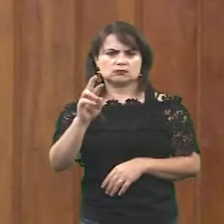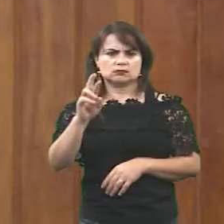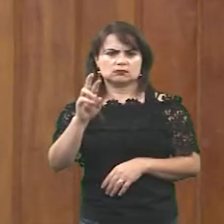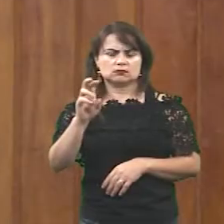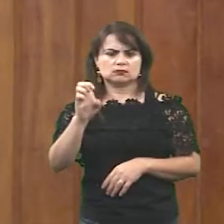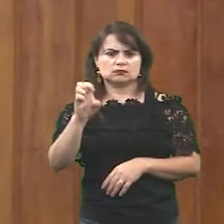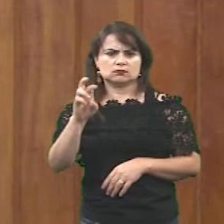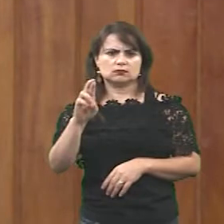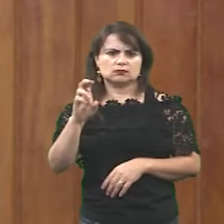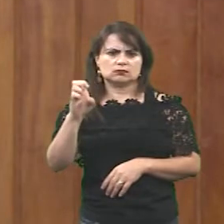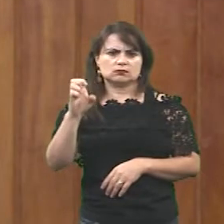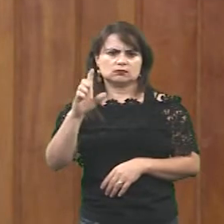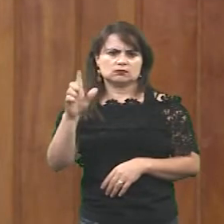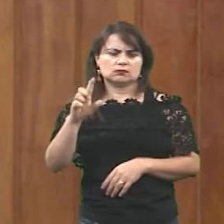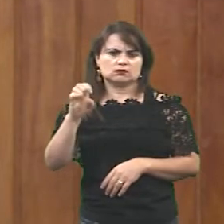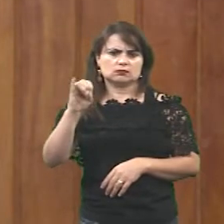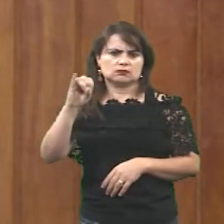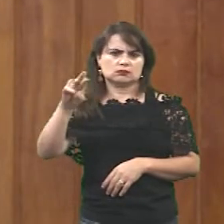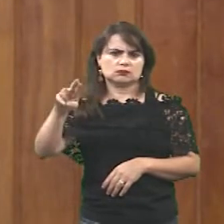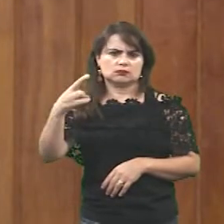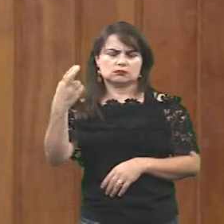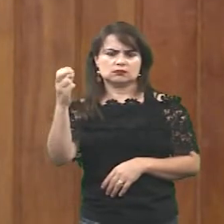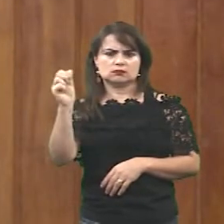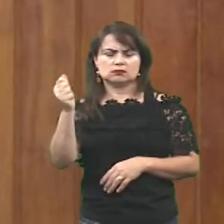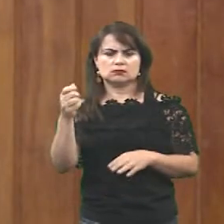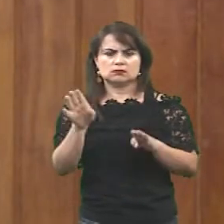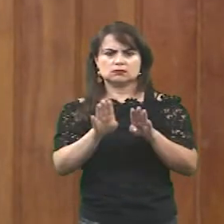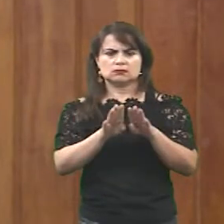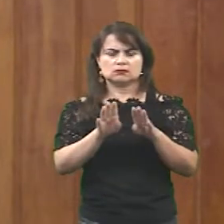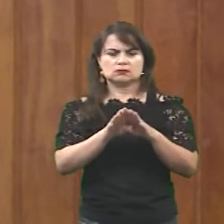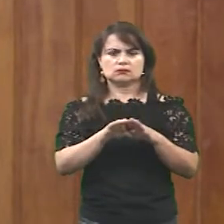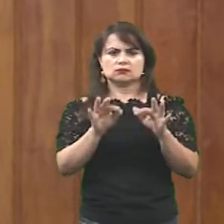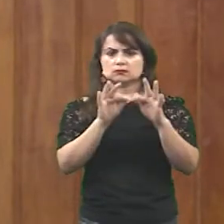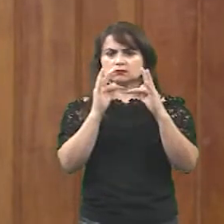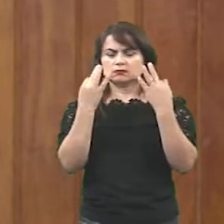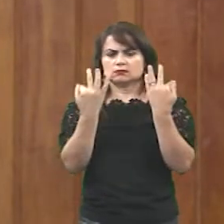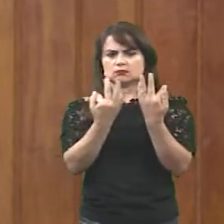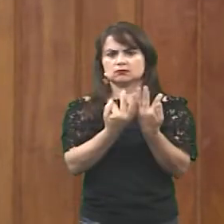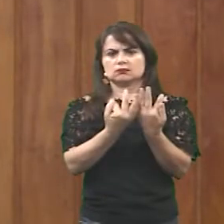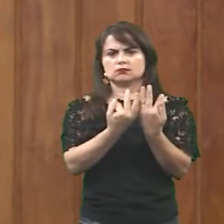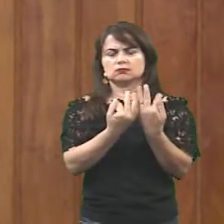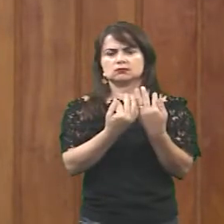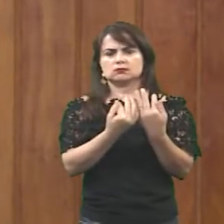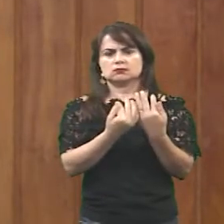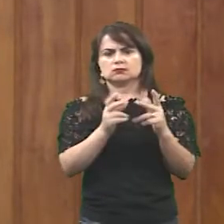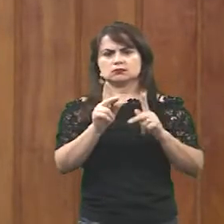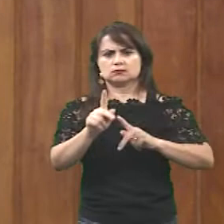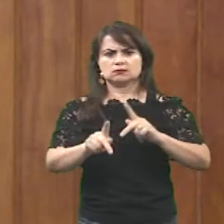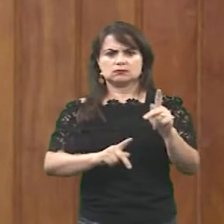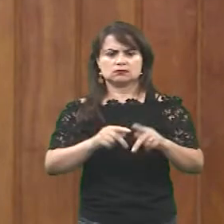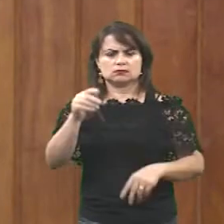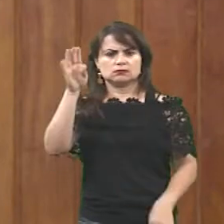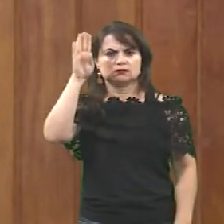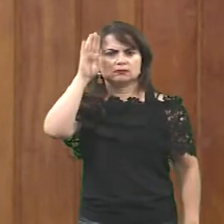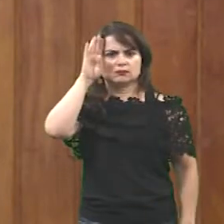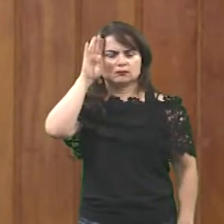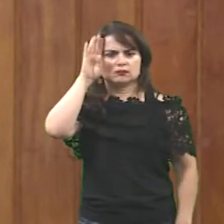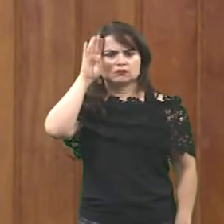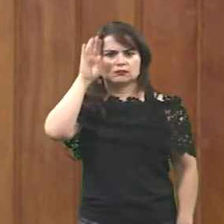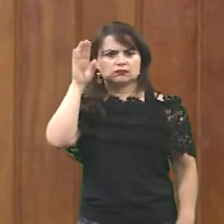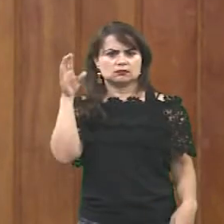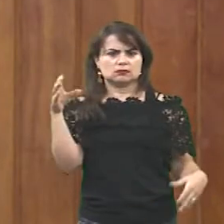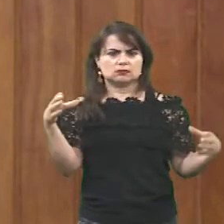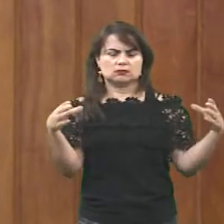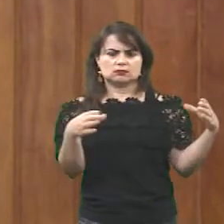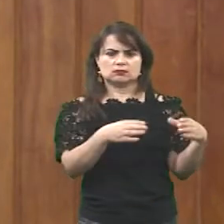O subtenente Alexandre Augusto Santa Rita usou a tribuna, representando o tiro de guerra. Cerca de 13.100 atiradores